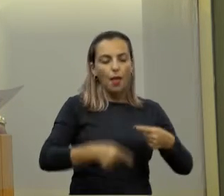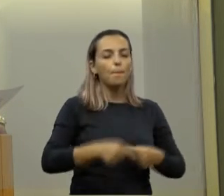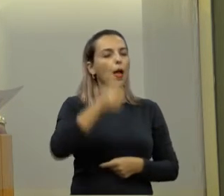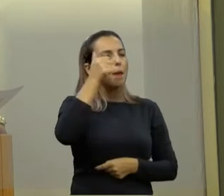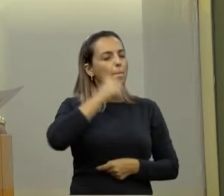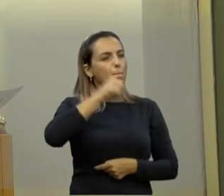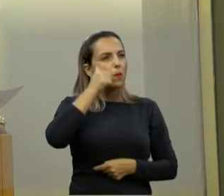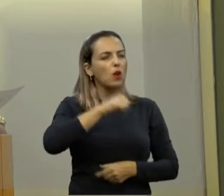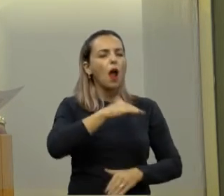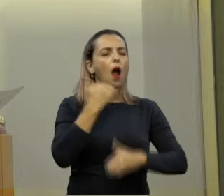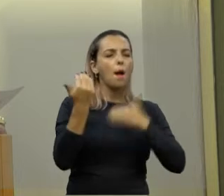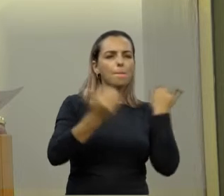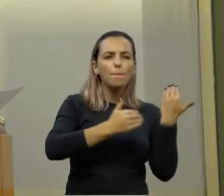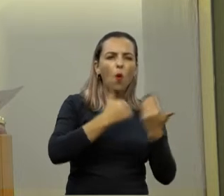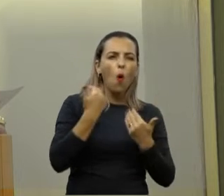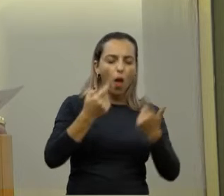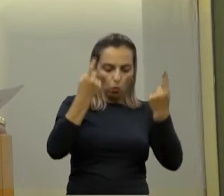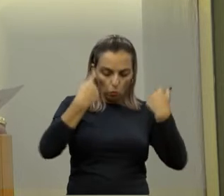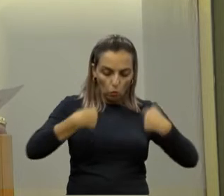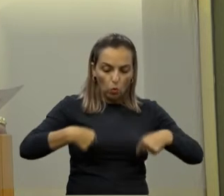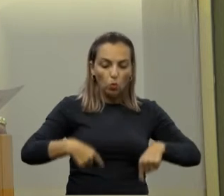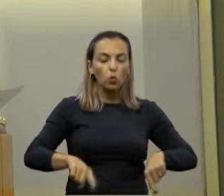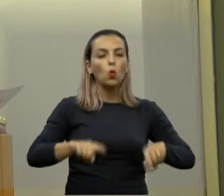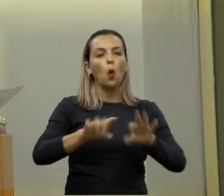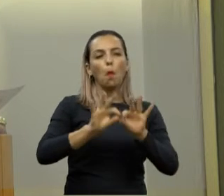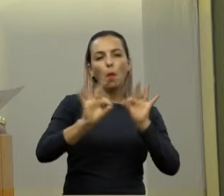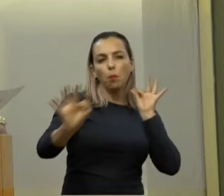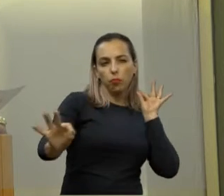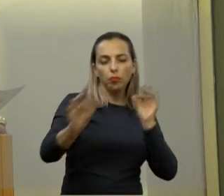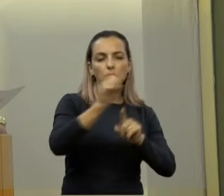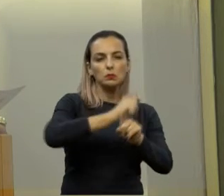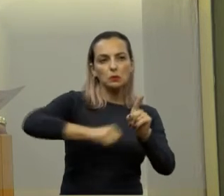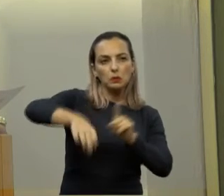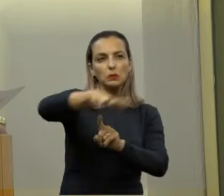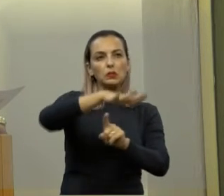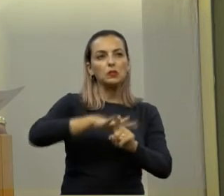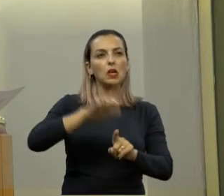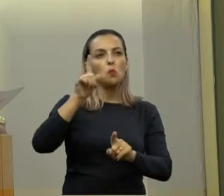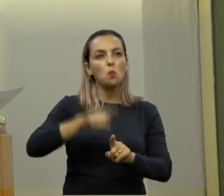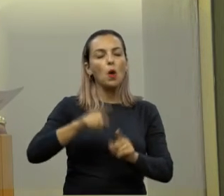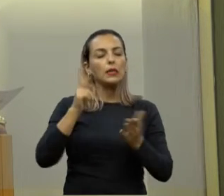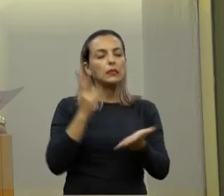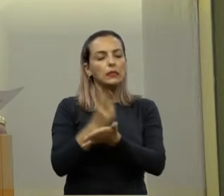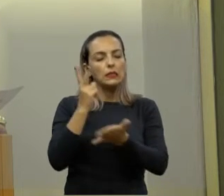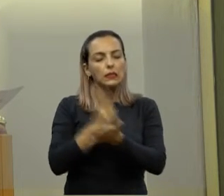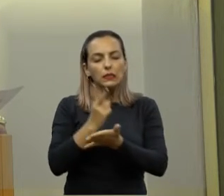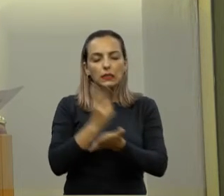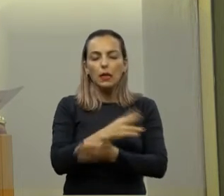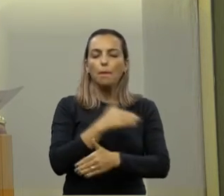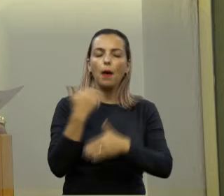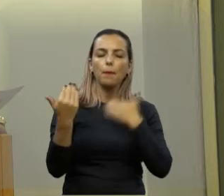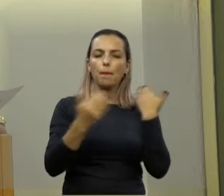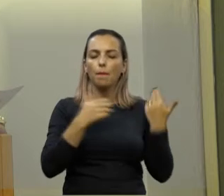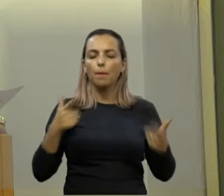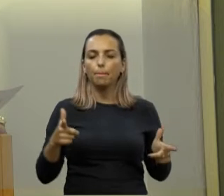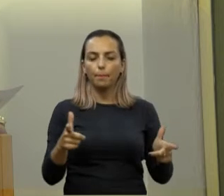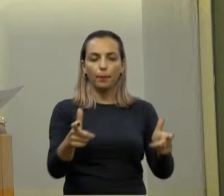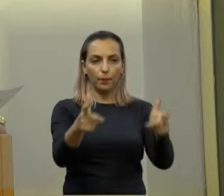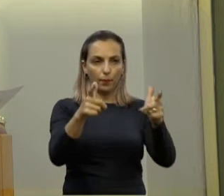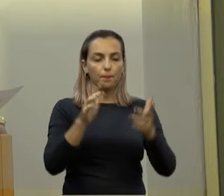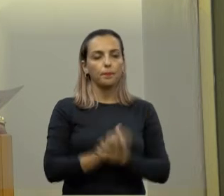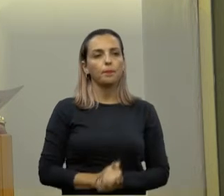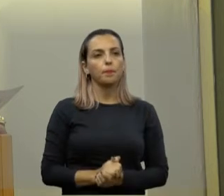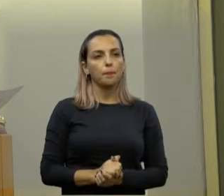transcendentes a morte de Corpos marginais visto socialmente sistematicamente acometido E aí